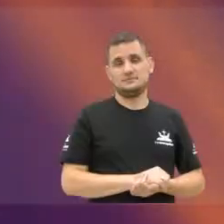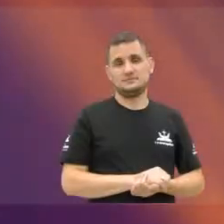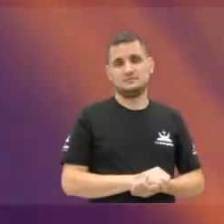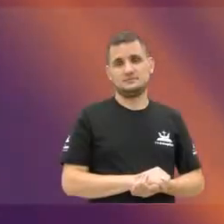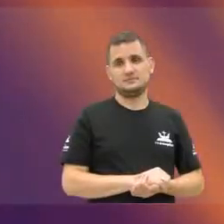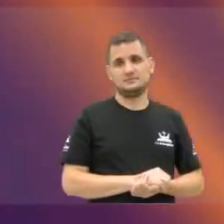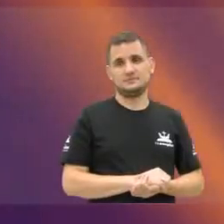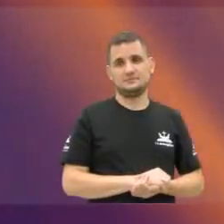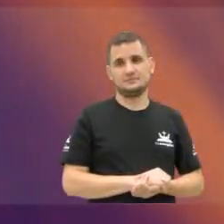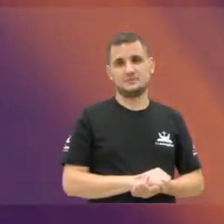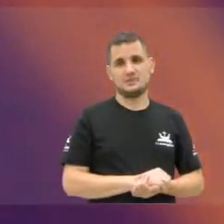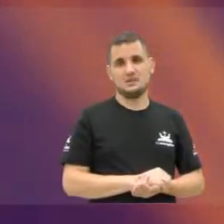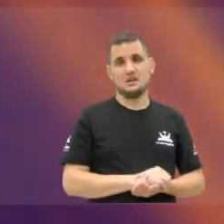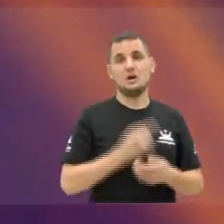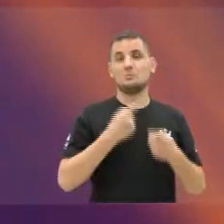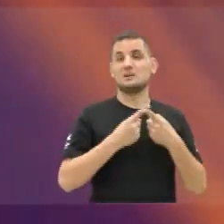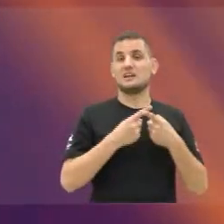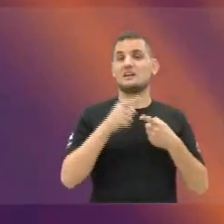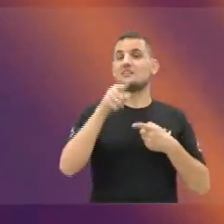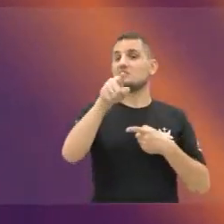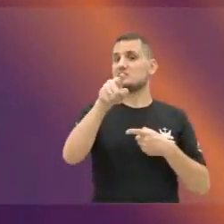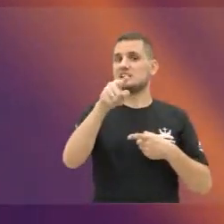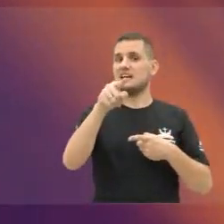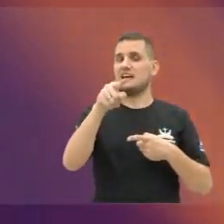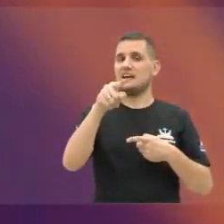Você não pode viver sem Deus.